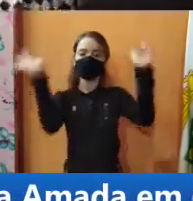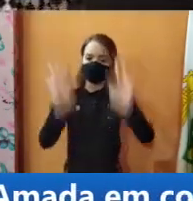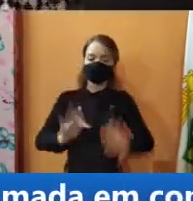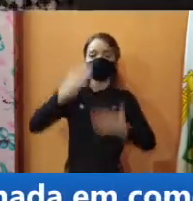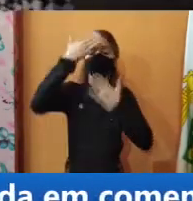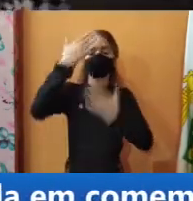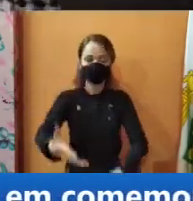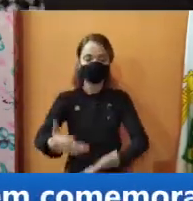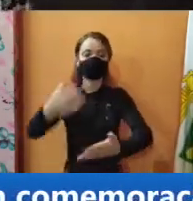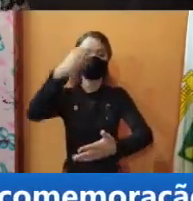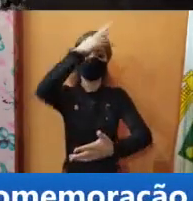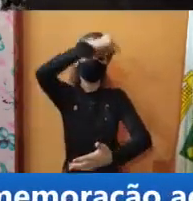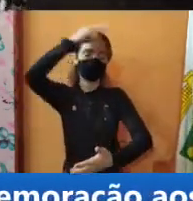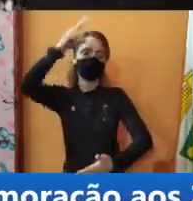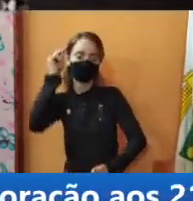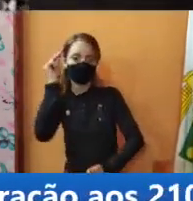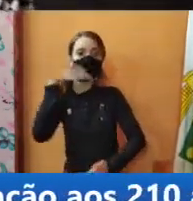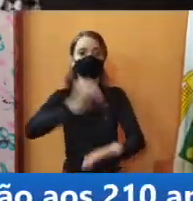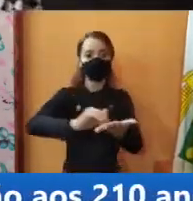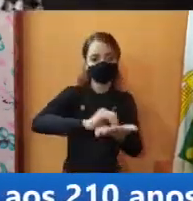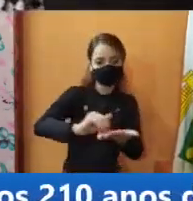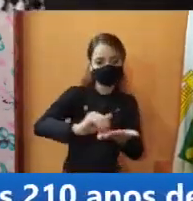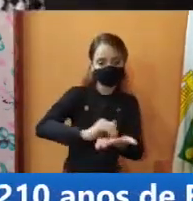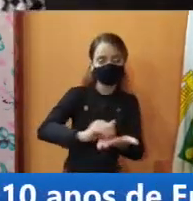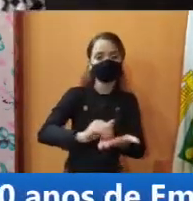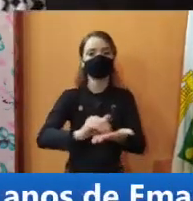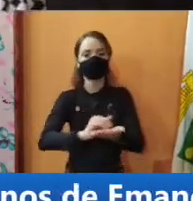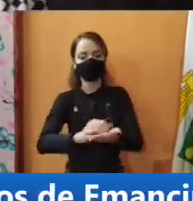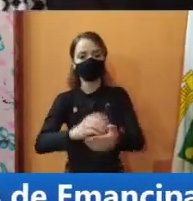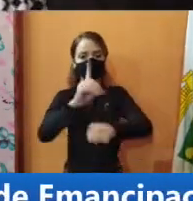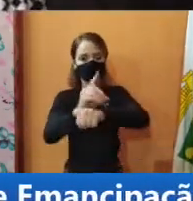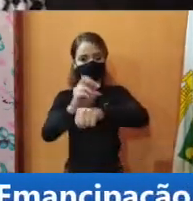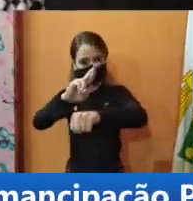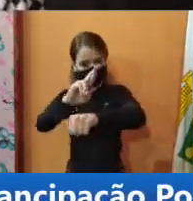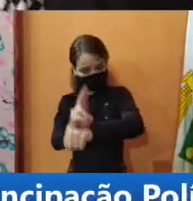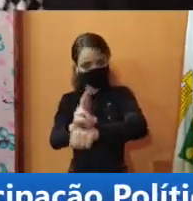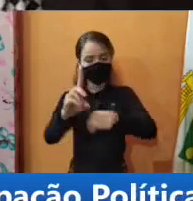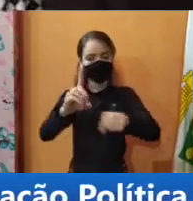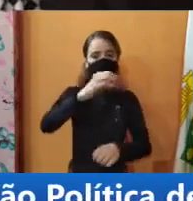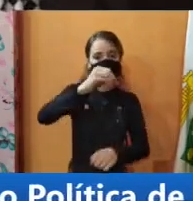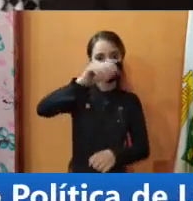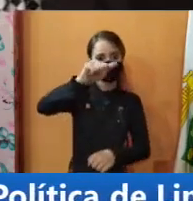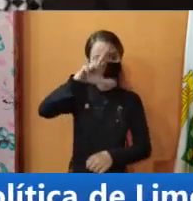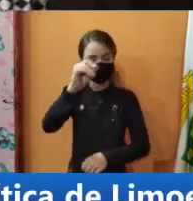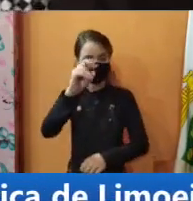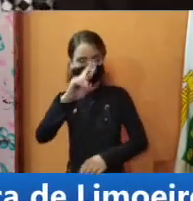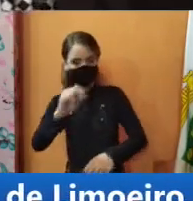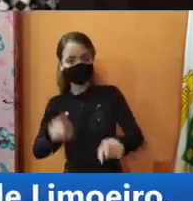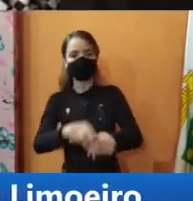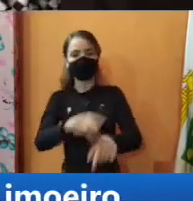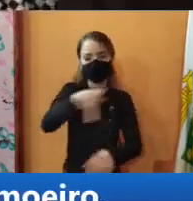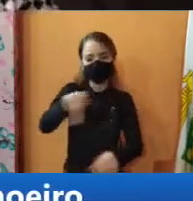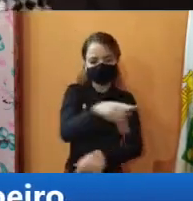agradecer, Orlando, e a Dolores, né, a doutora Dolores, né, professora de Charlon,